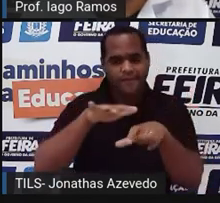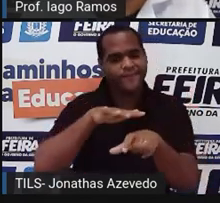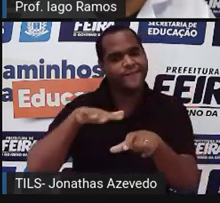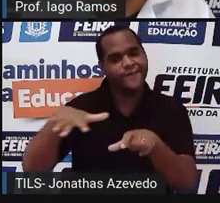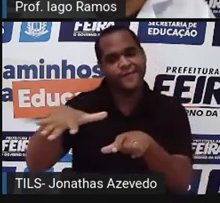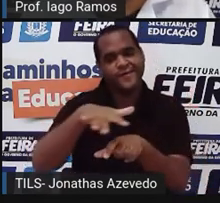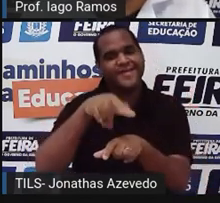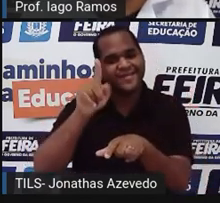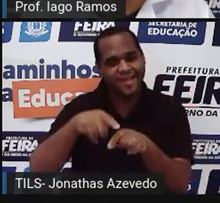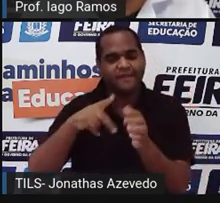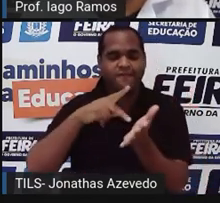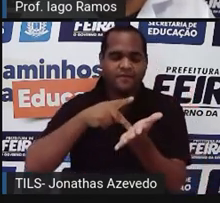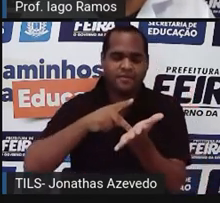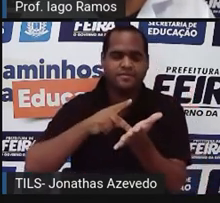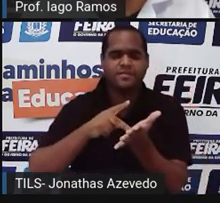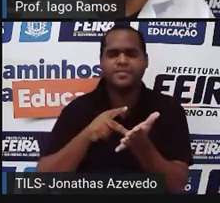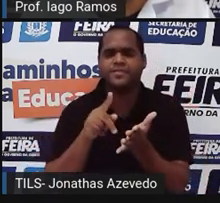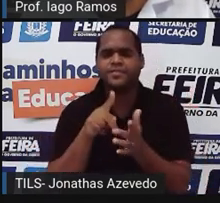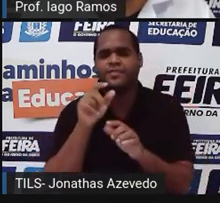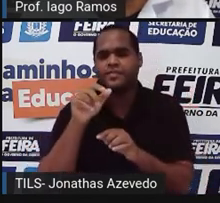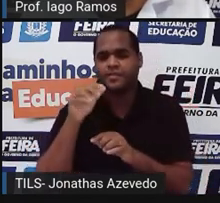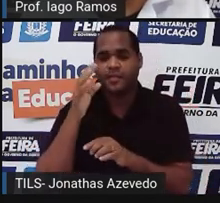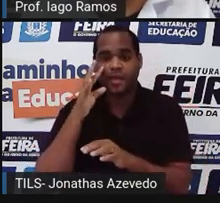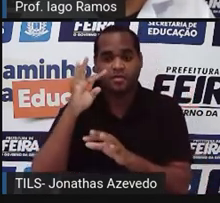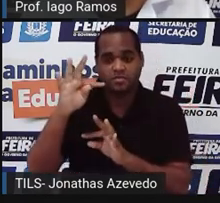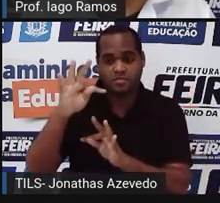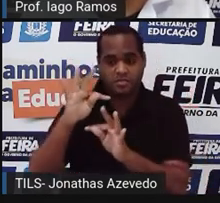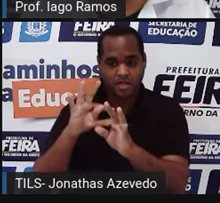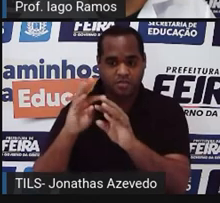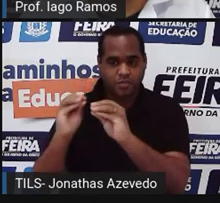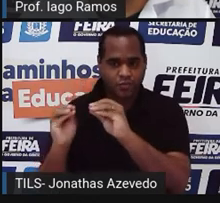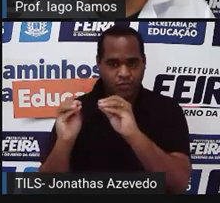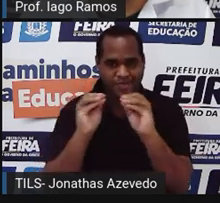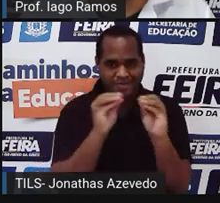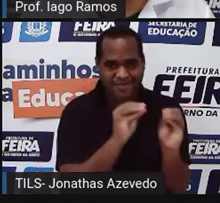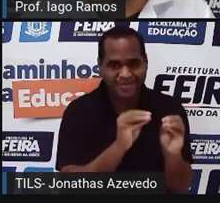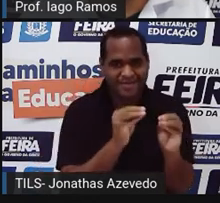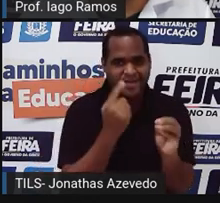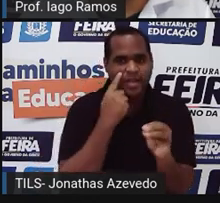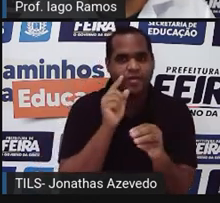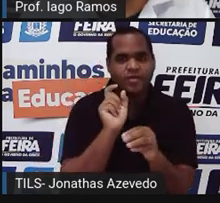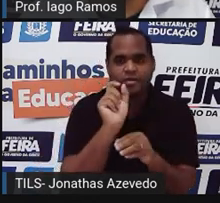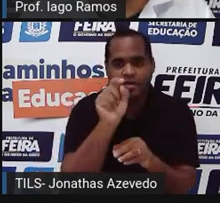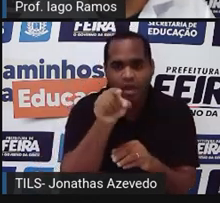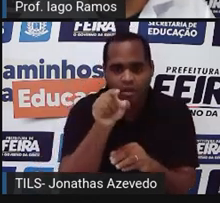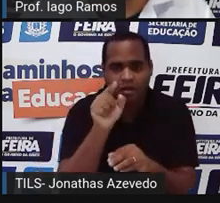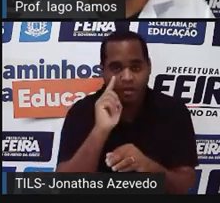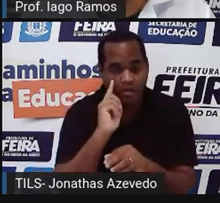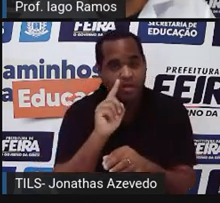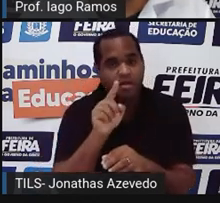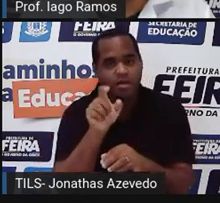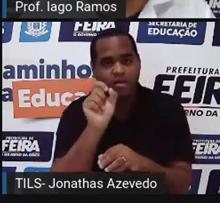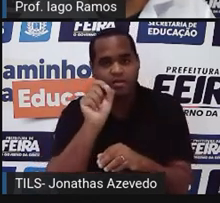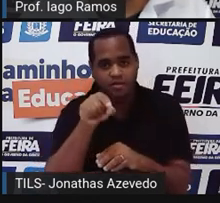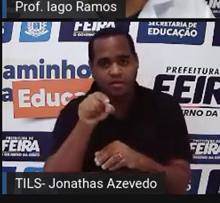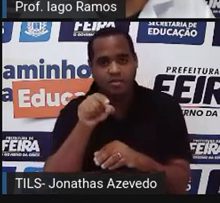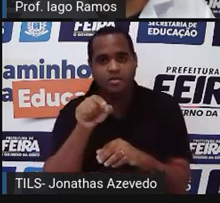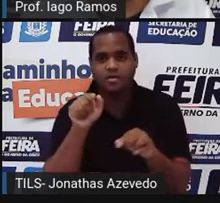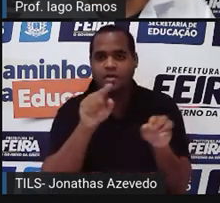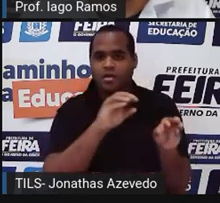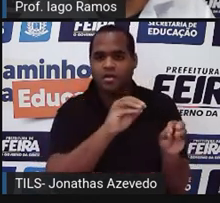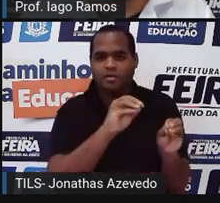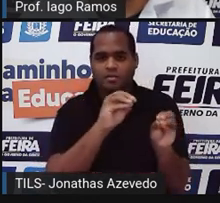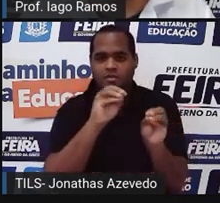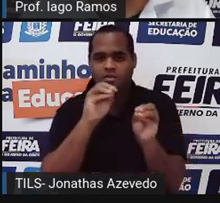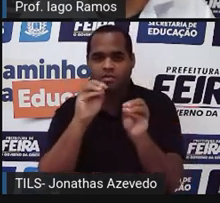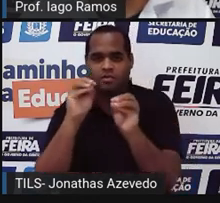bom? Então, translação, ó, eu clico na figura, clico no vetor e aí a figura ela é